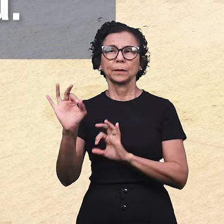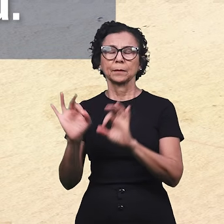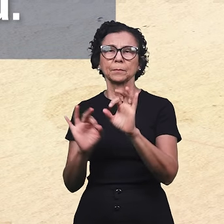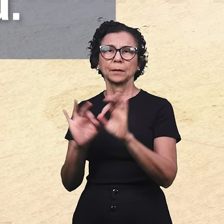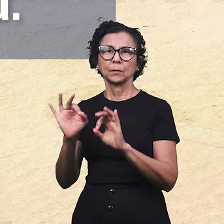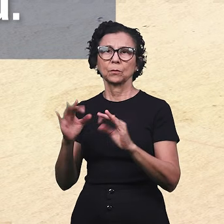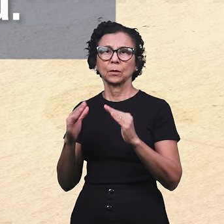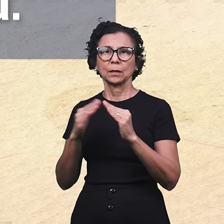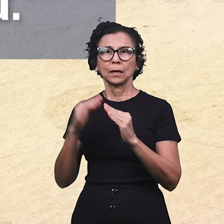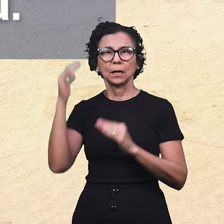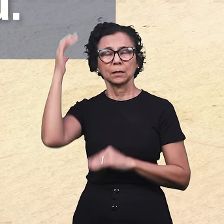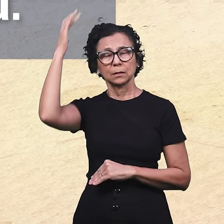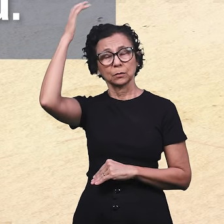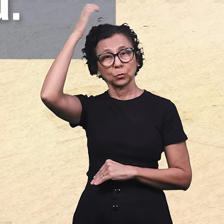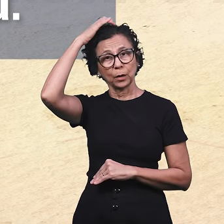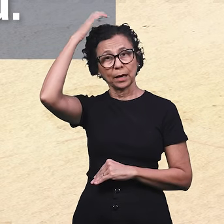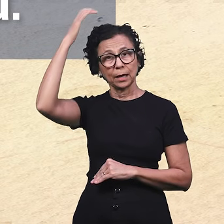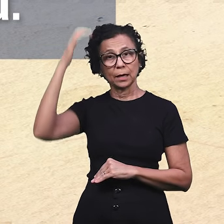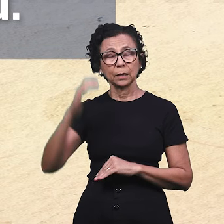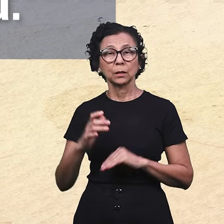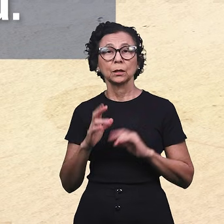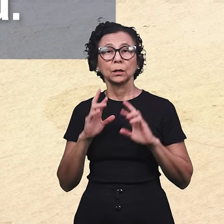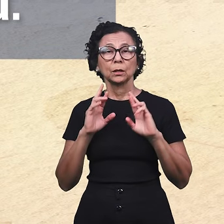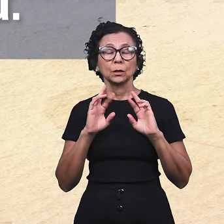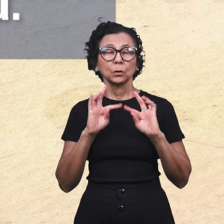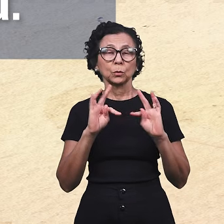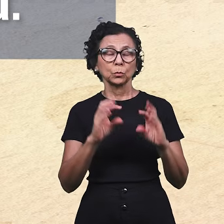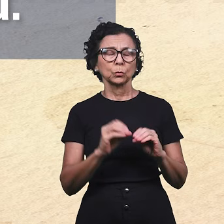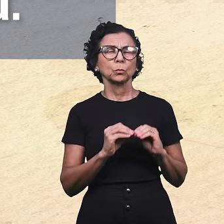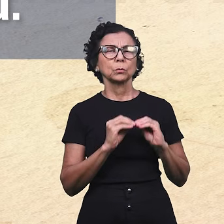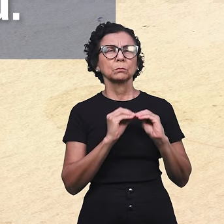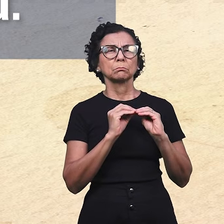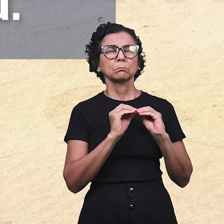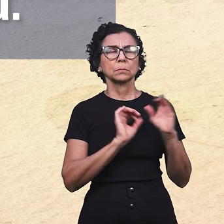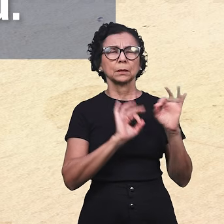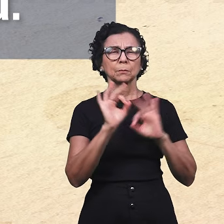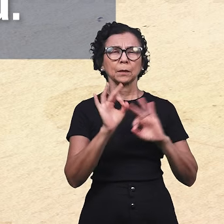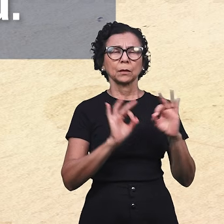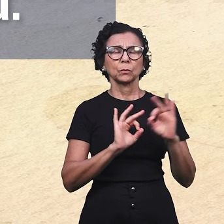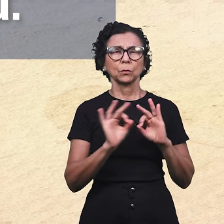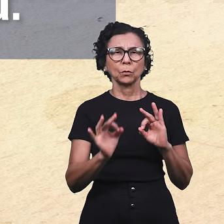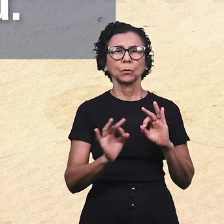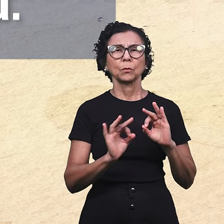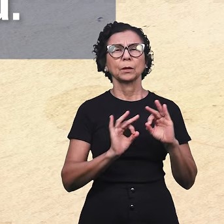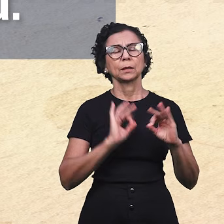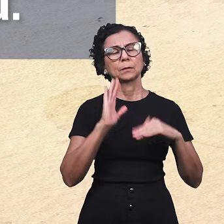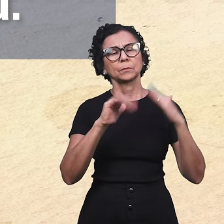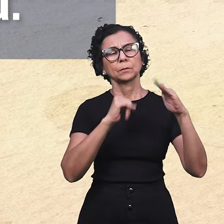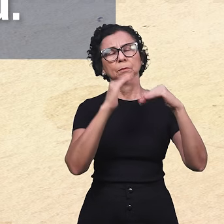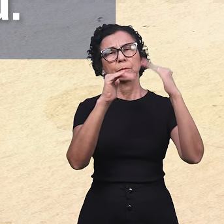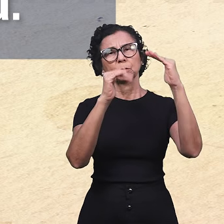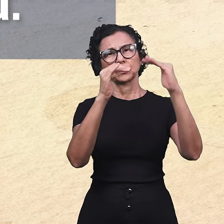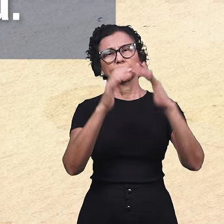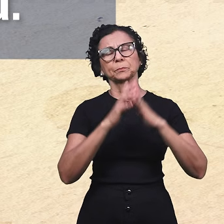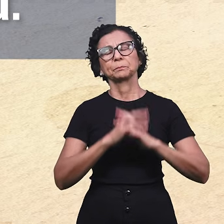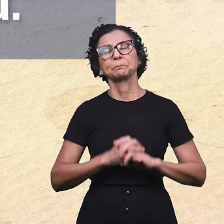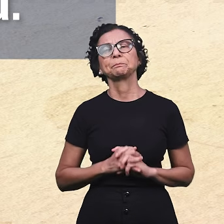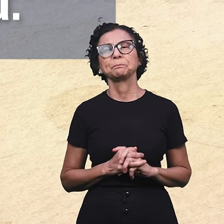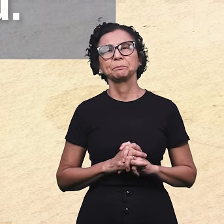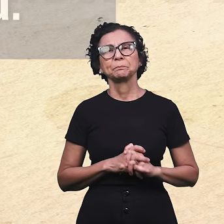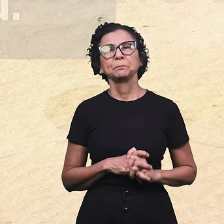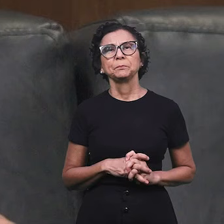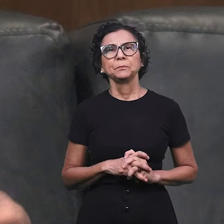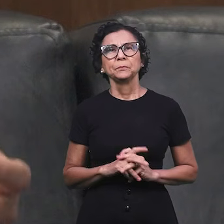rei, e tudo quanto Salomão intentou fazer na casa do Senhor e na sua casa, prosperamente o